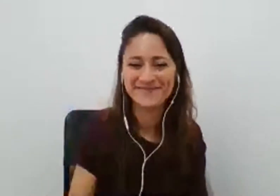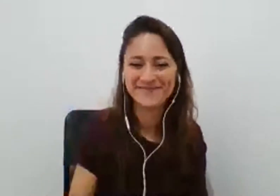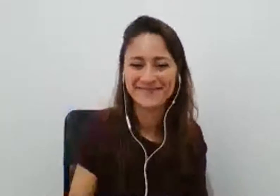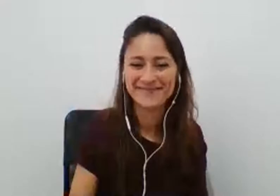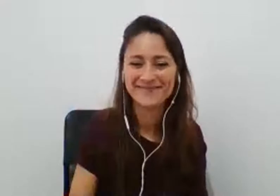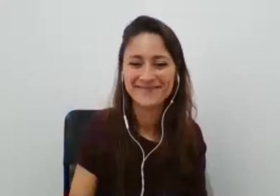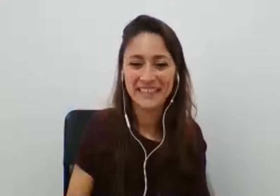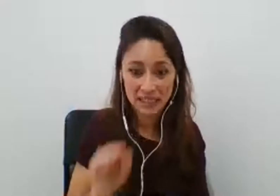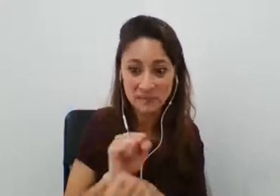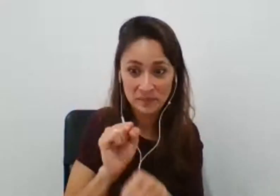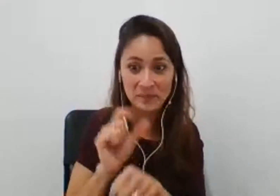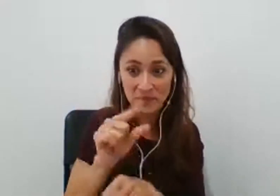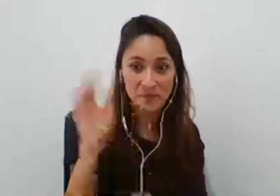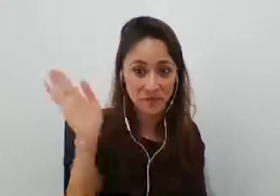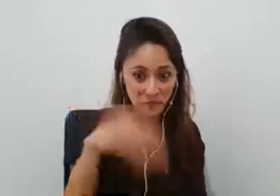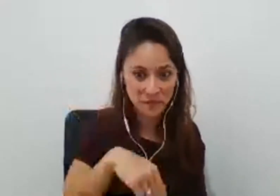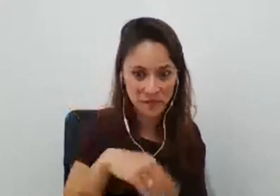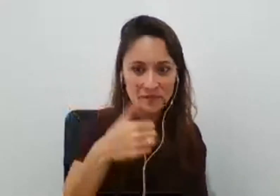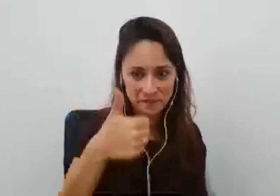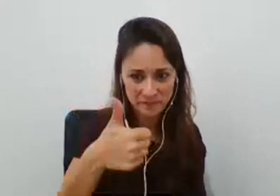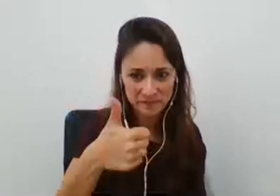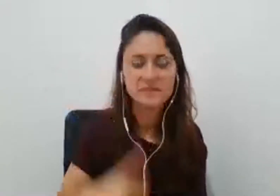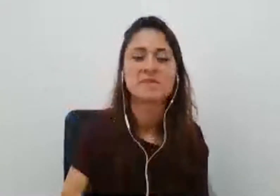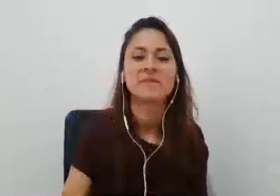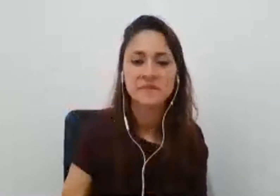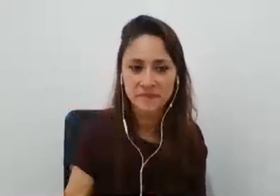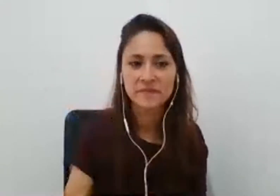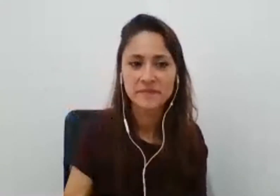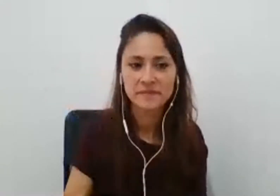Daqui a pouquinho ele aparece aqui, tá?